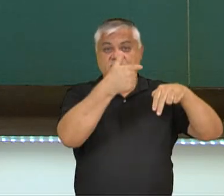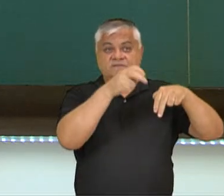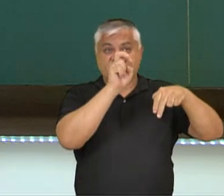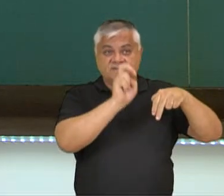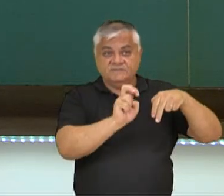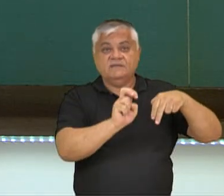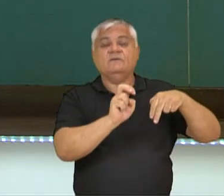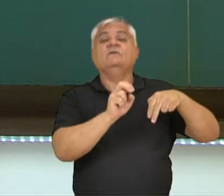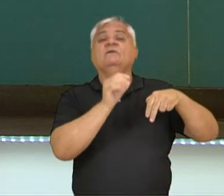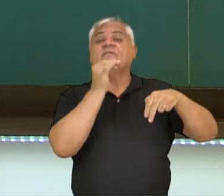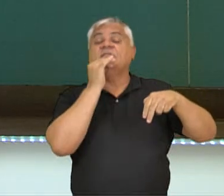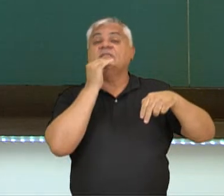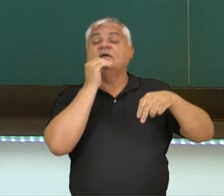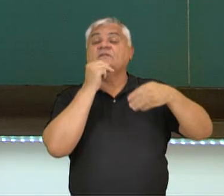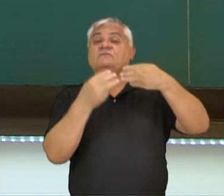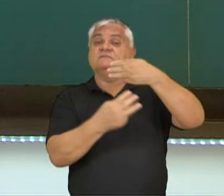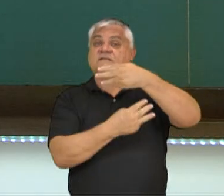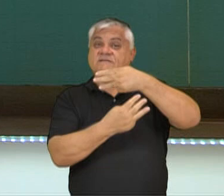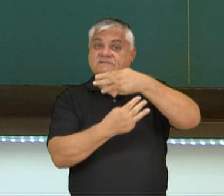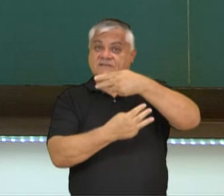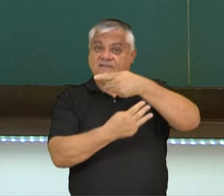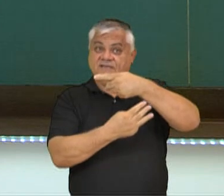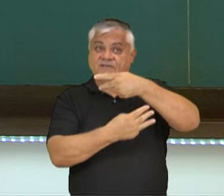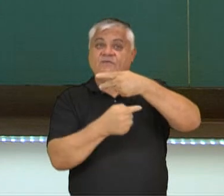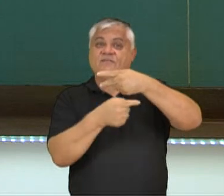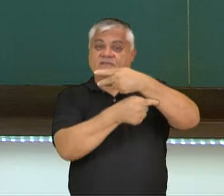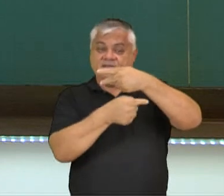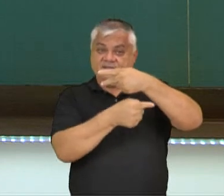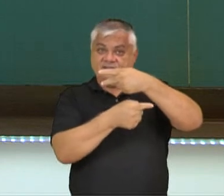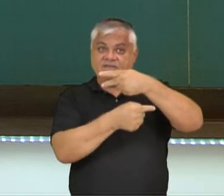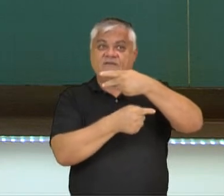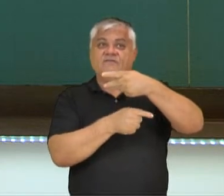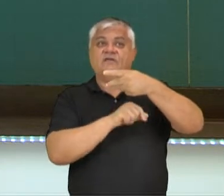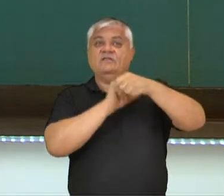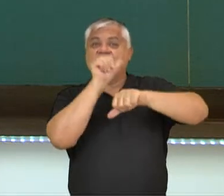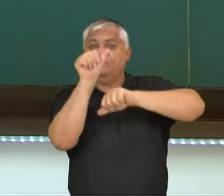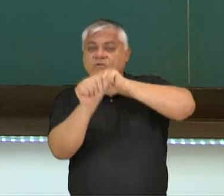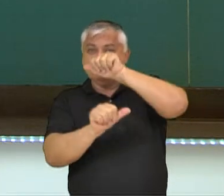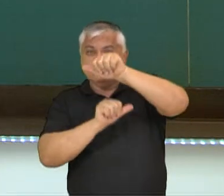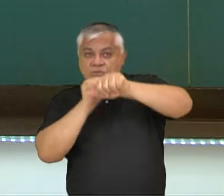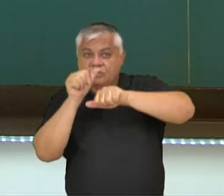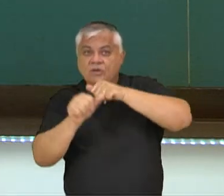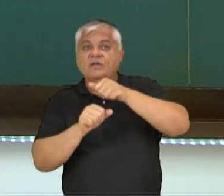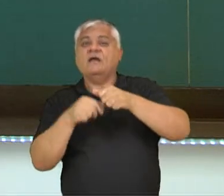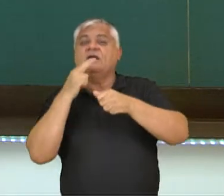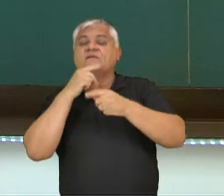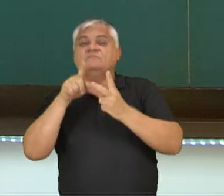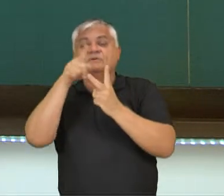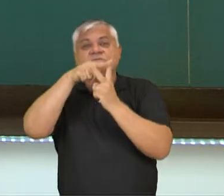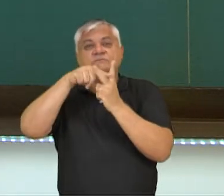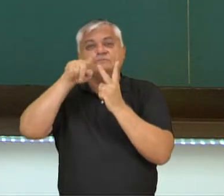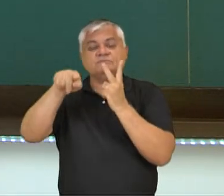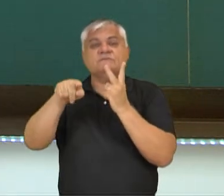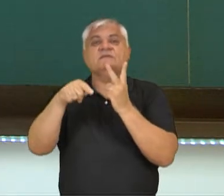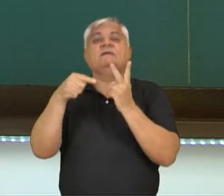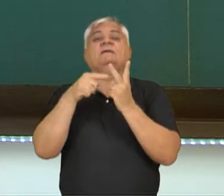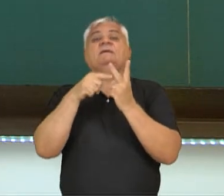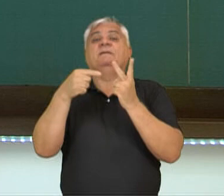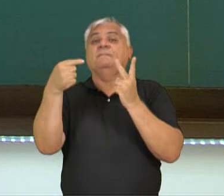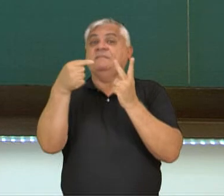está no terceiro quadrante, o seno é negativo. Na hora que você for dar a sua resposta aqui, você vai colocar o